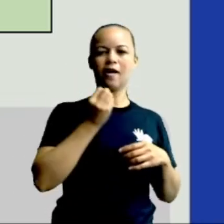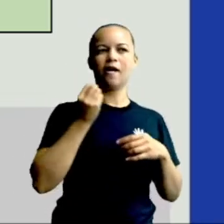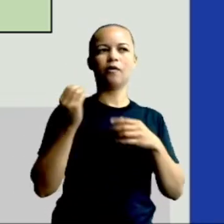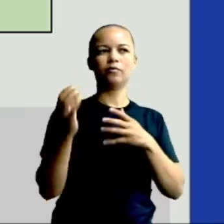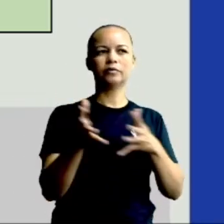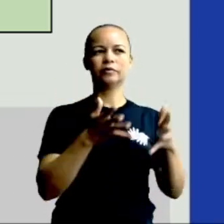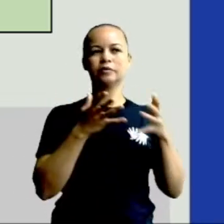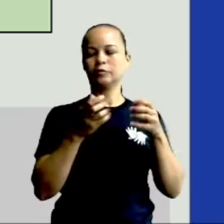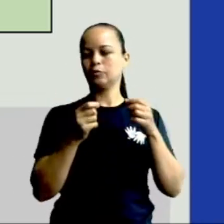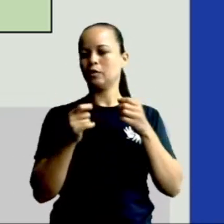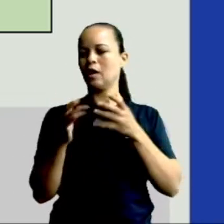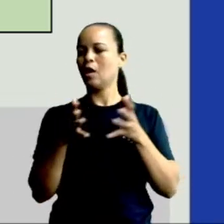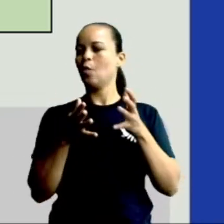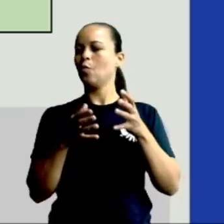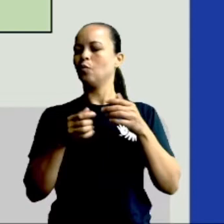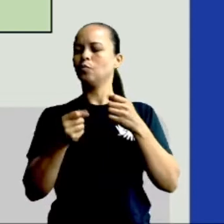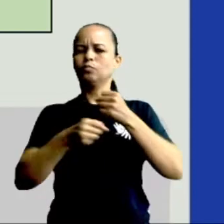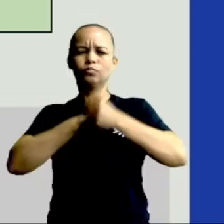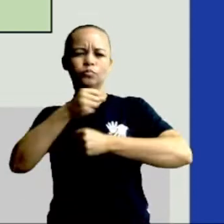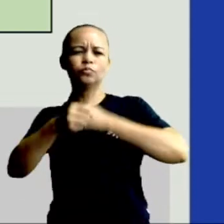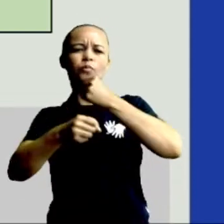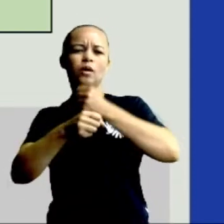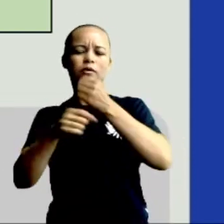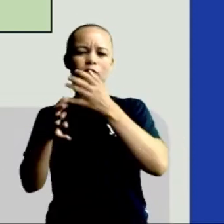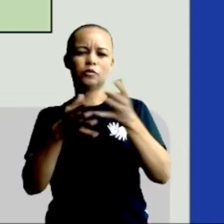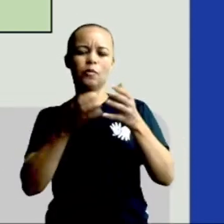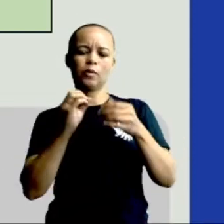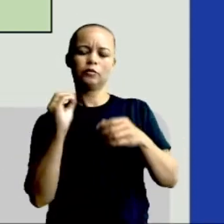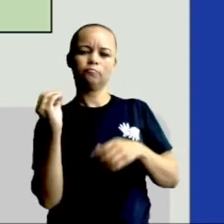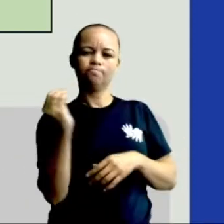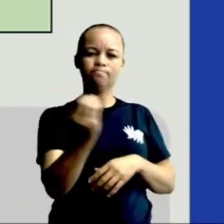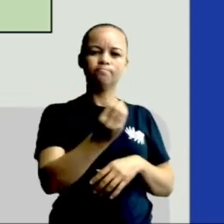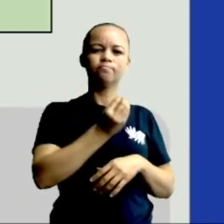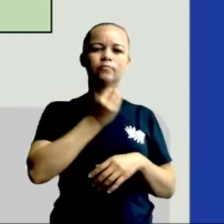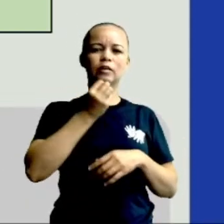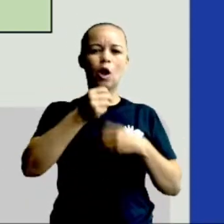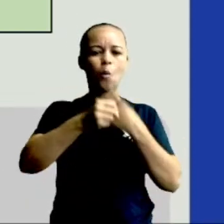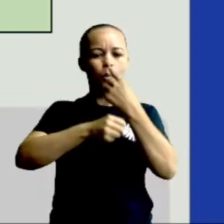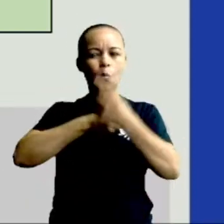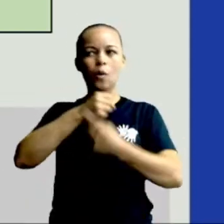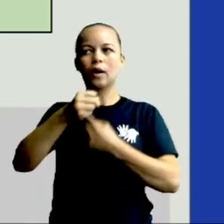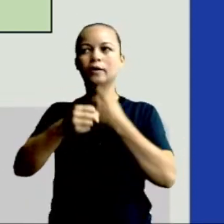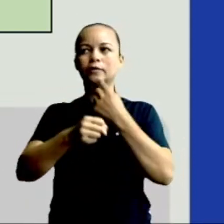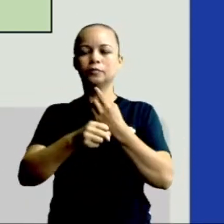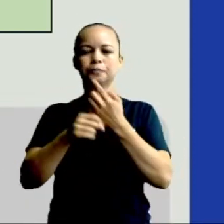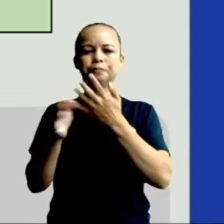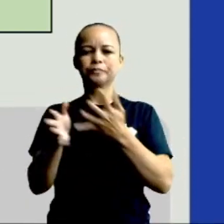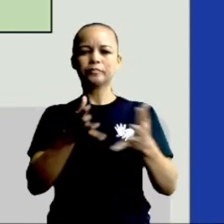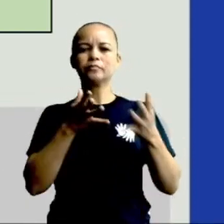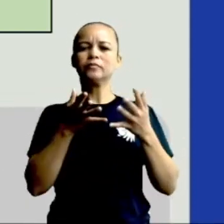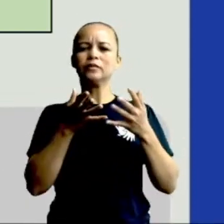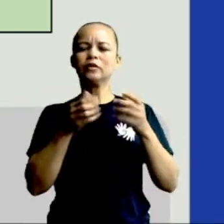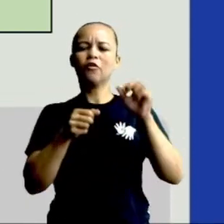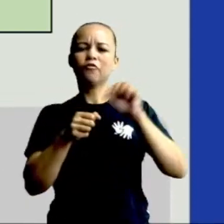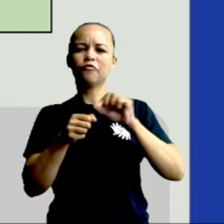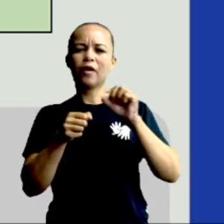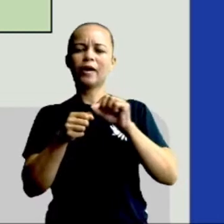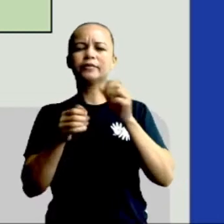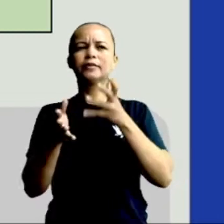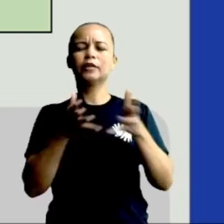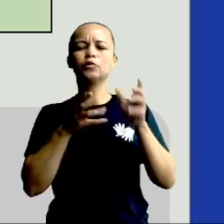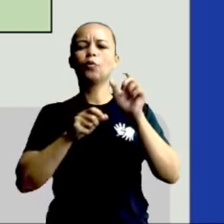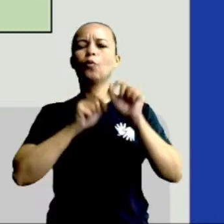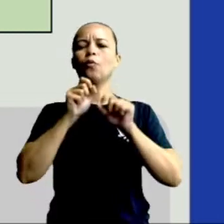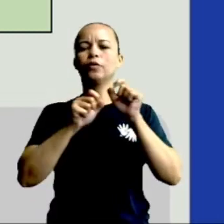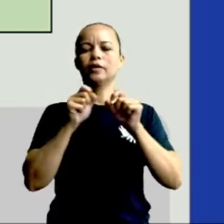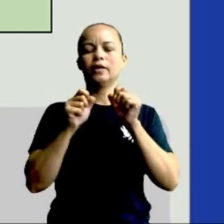nesse movimento de translação, ela inclina-se em relação ao Sol, fazendo com